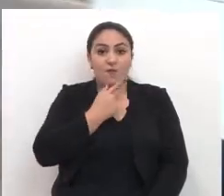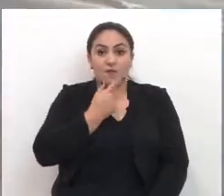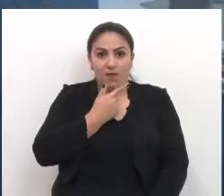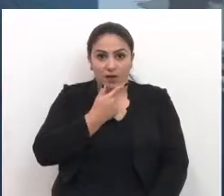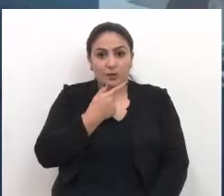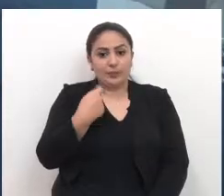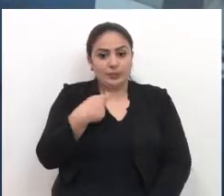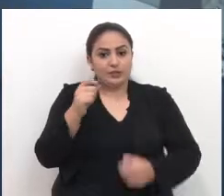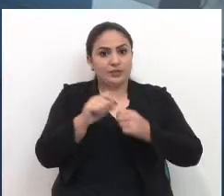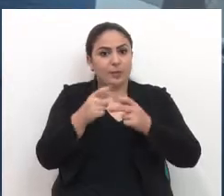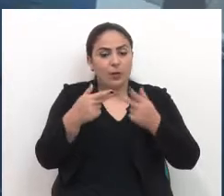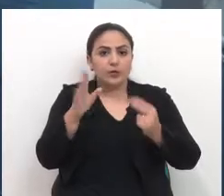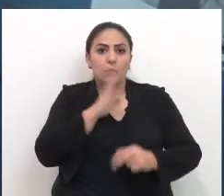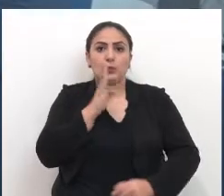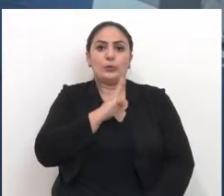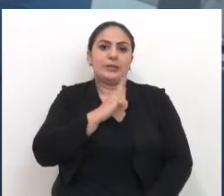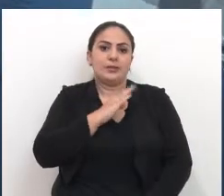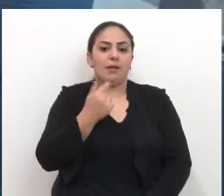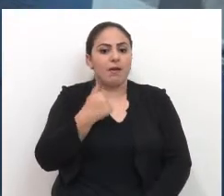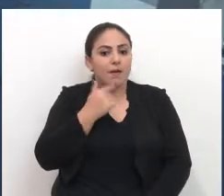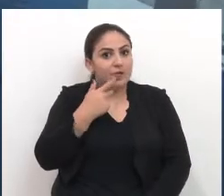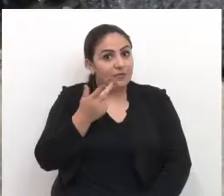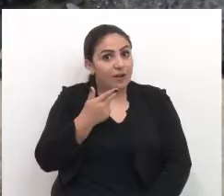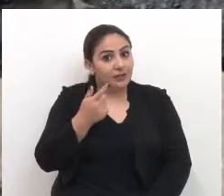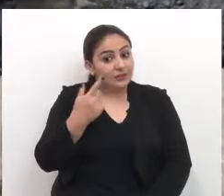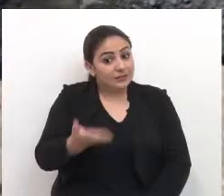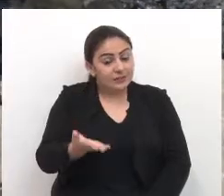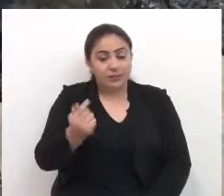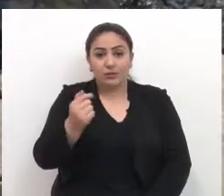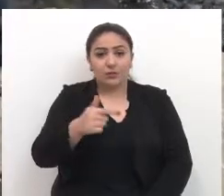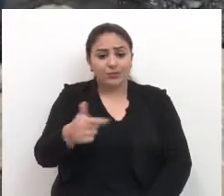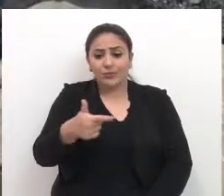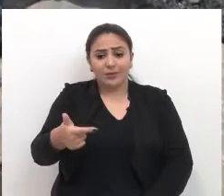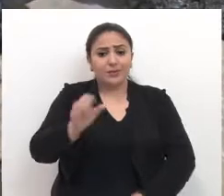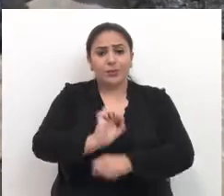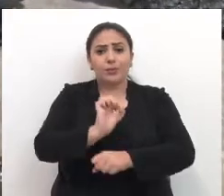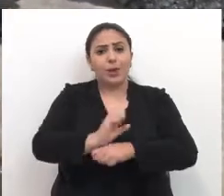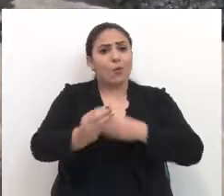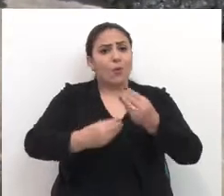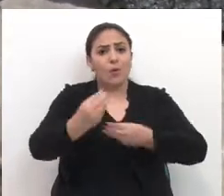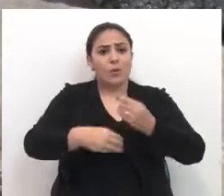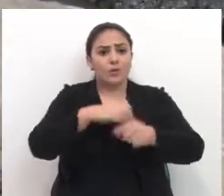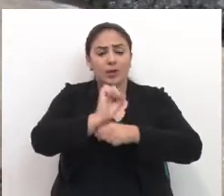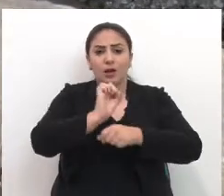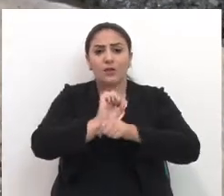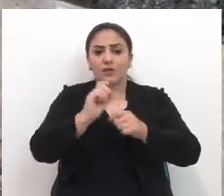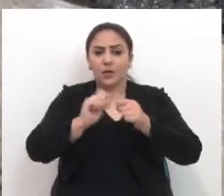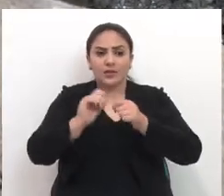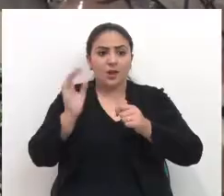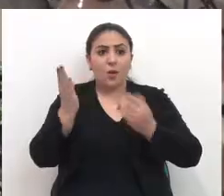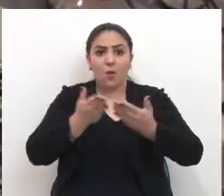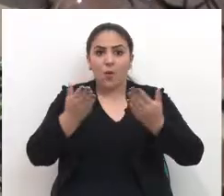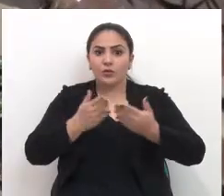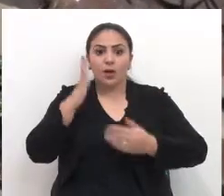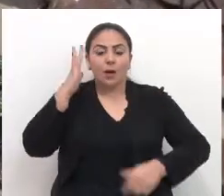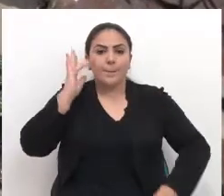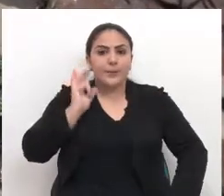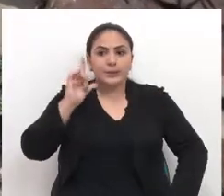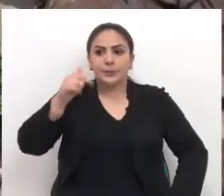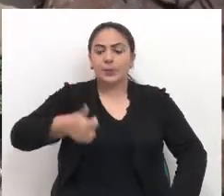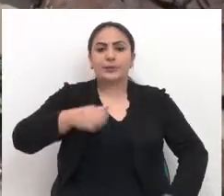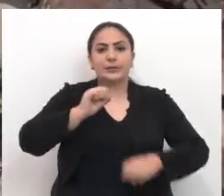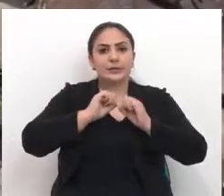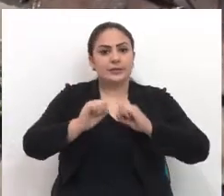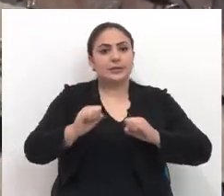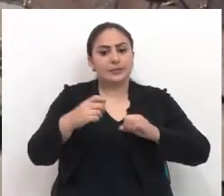fala aqui que tem que fazer algumas coisas de urgência, eu falo nesse sentido, isso aqui não tem que esperar. Isso aqui tem que fazer o pedido hoje e amanhã